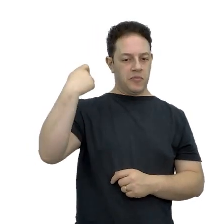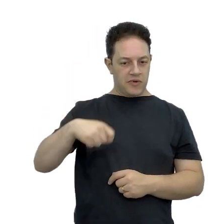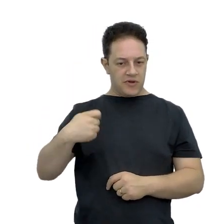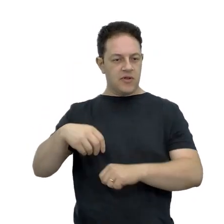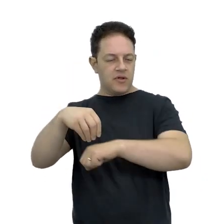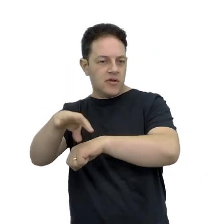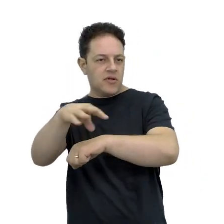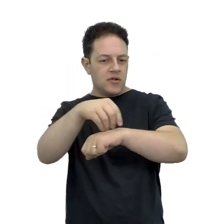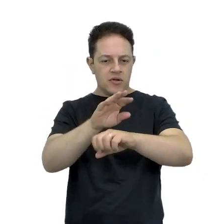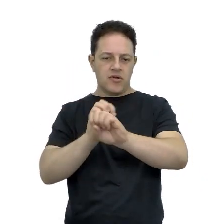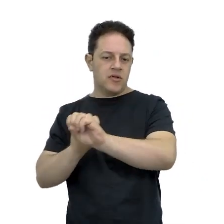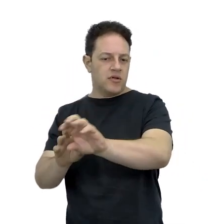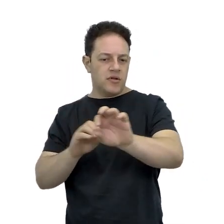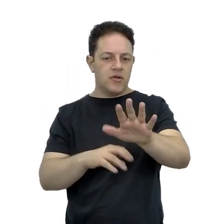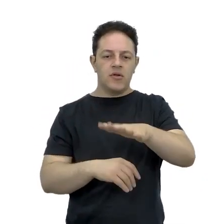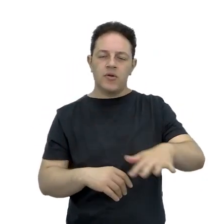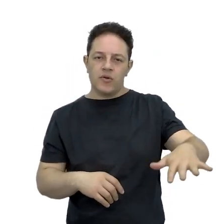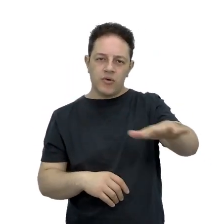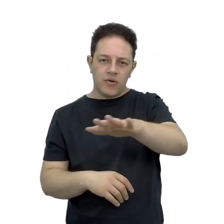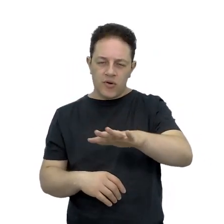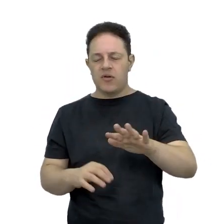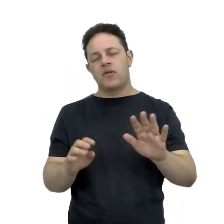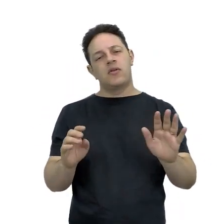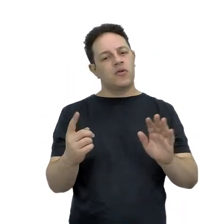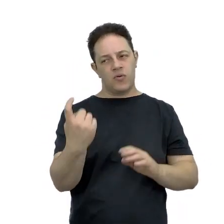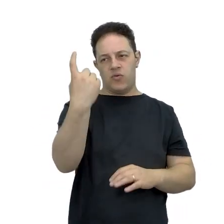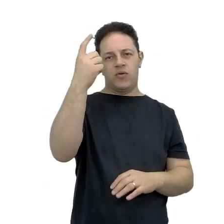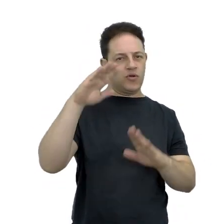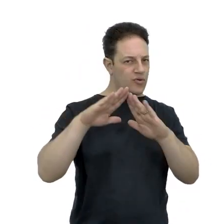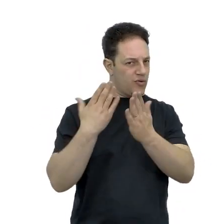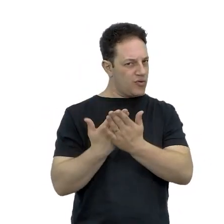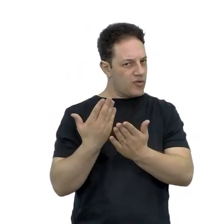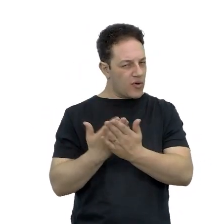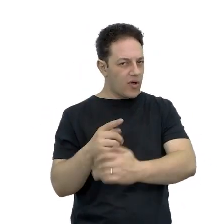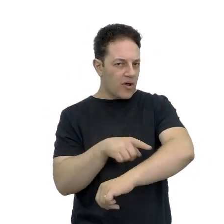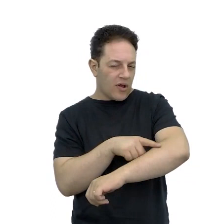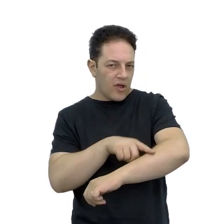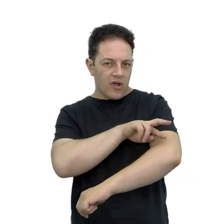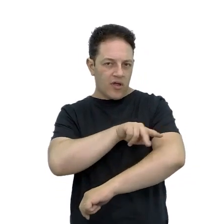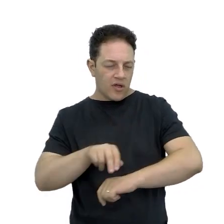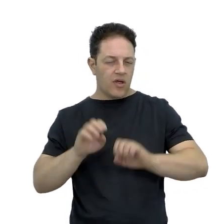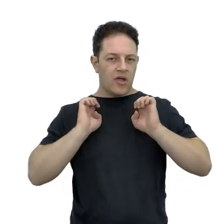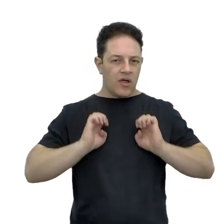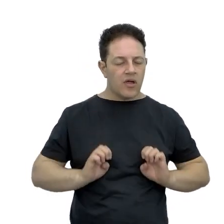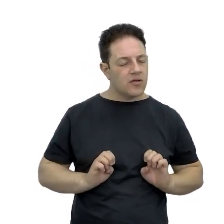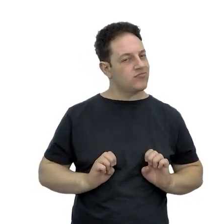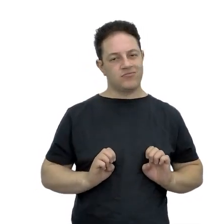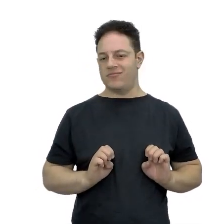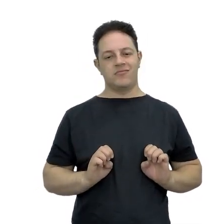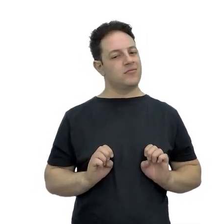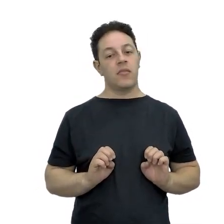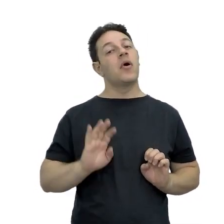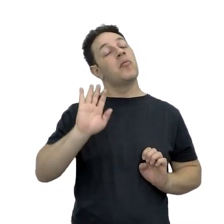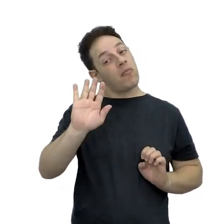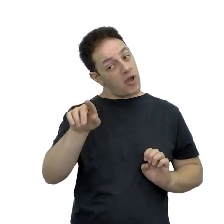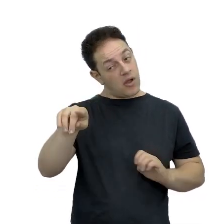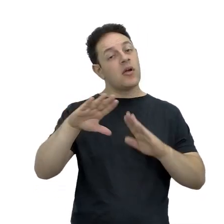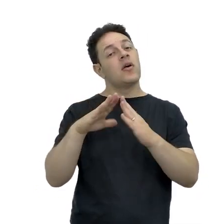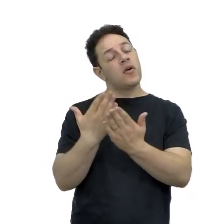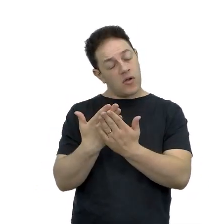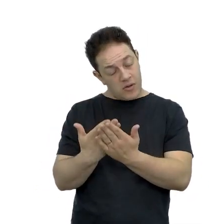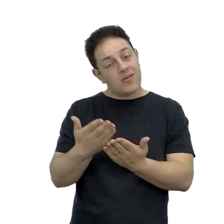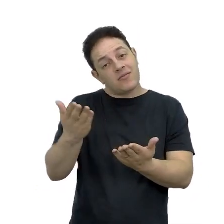essa educação das relações étnico-raciais, mas ela faz parte desse